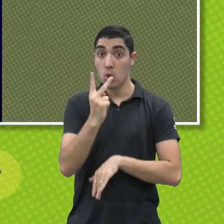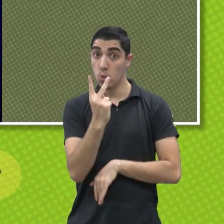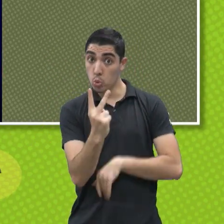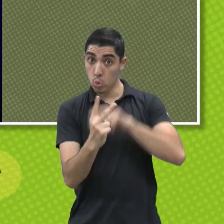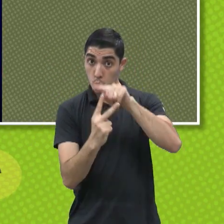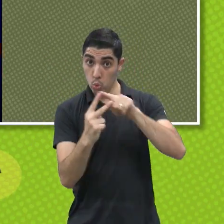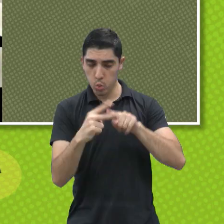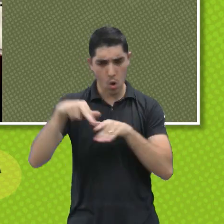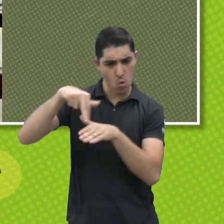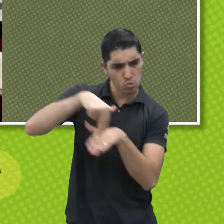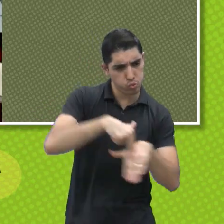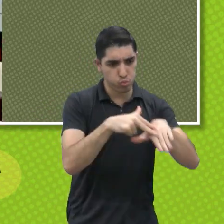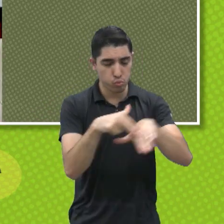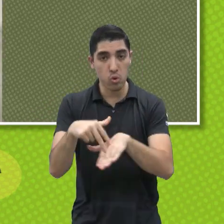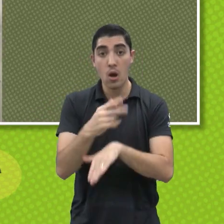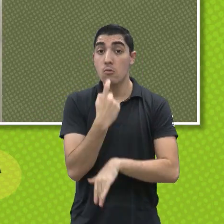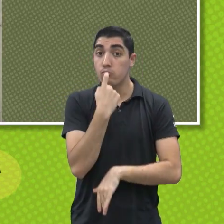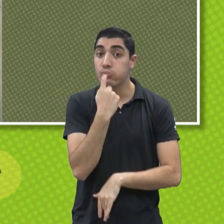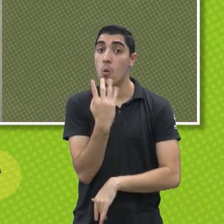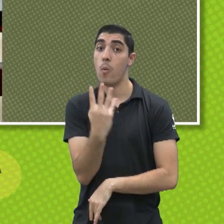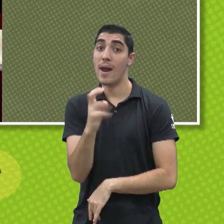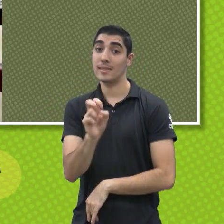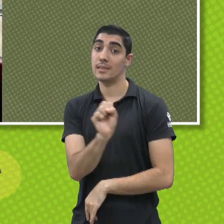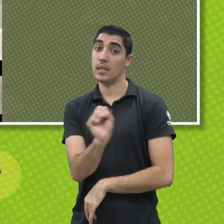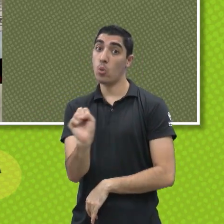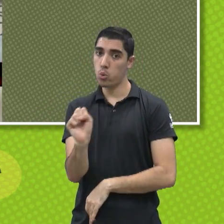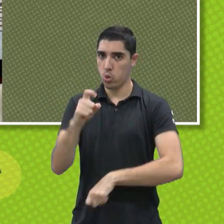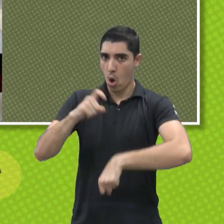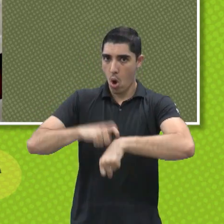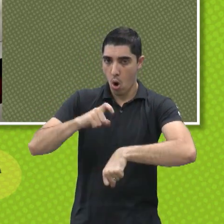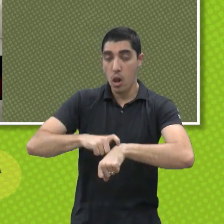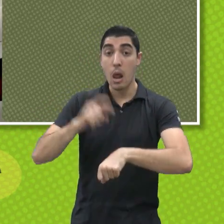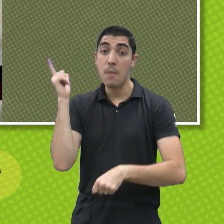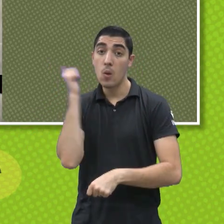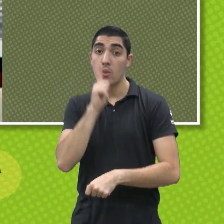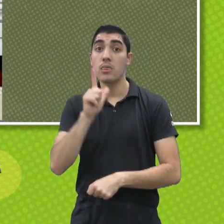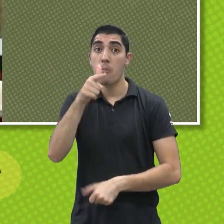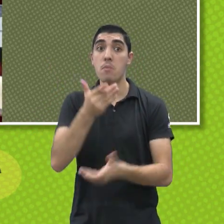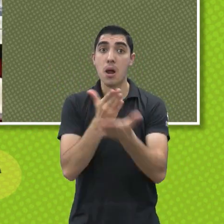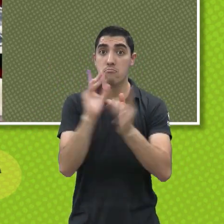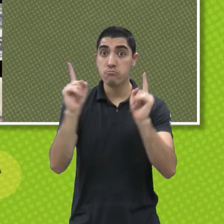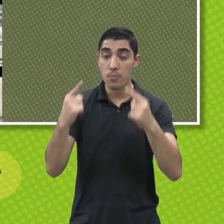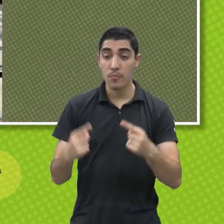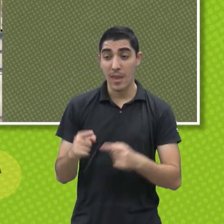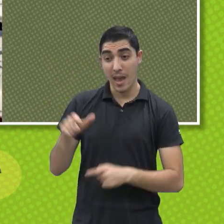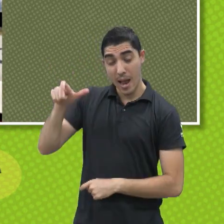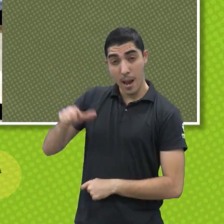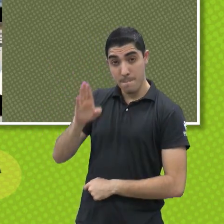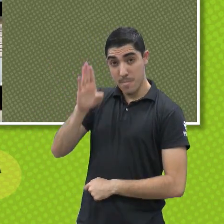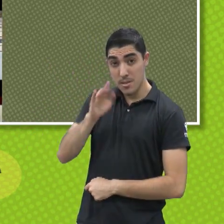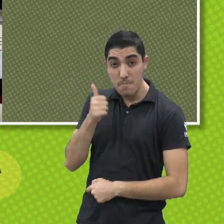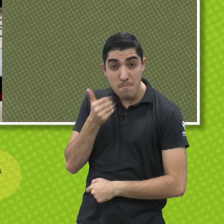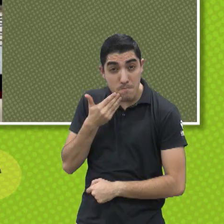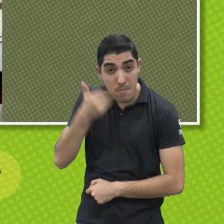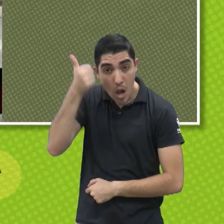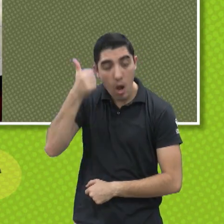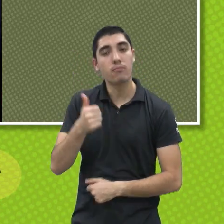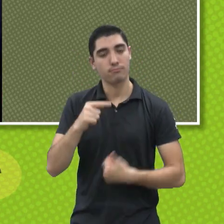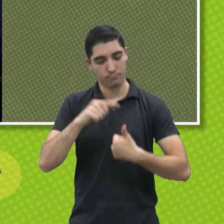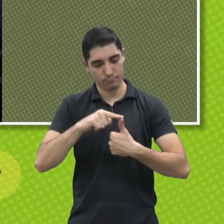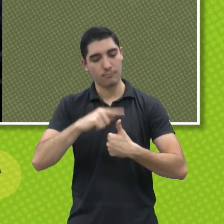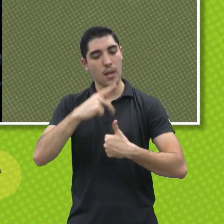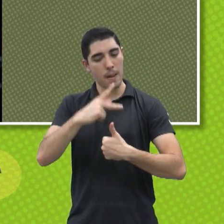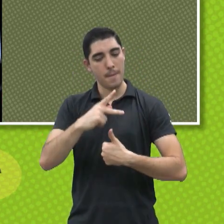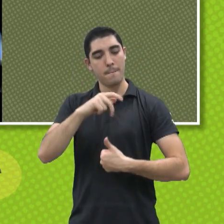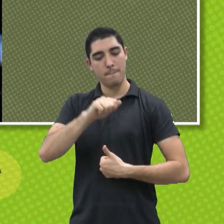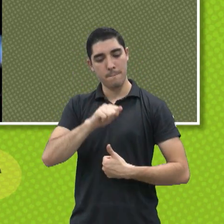segundos na pista, com a melhor nota valendo para a classificação final. A melhor brasileira na etapa foi a Pamela,